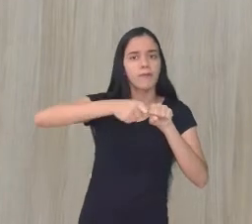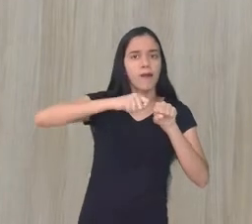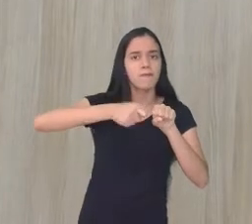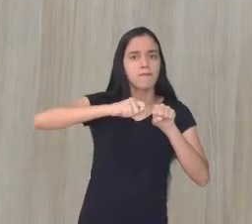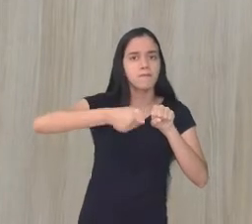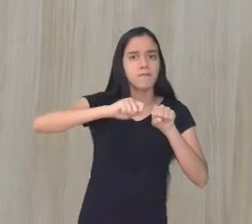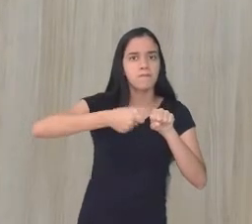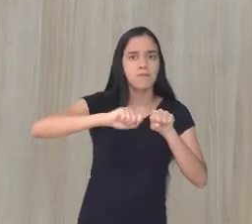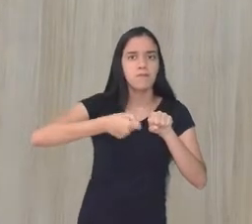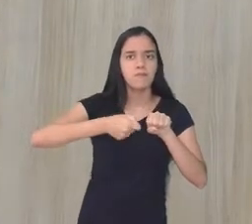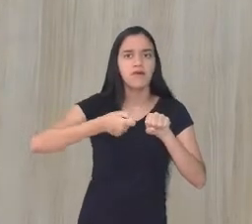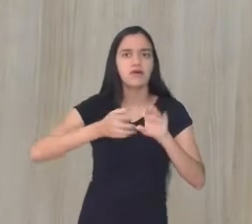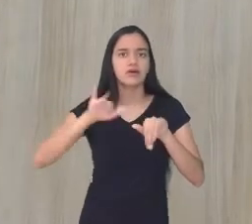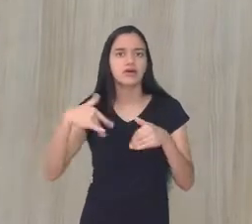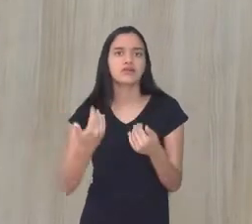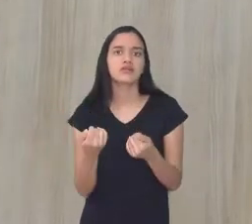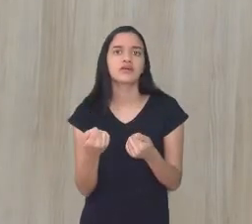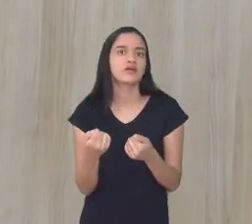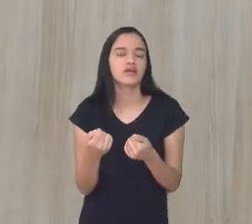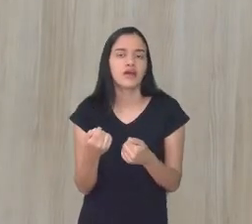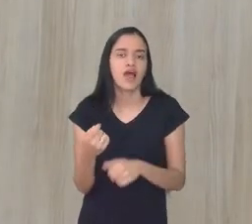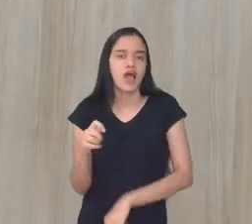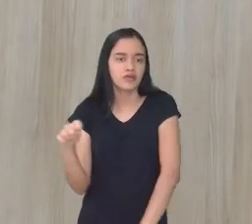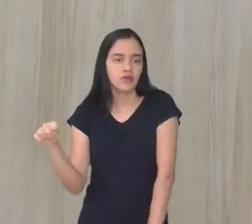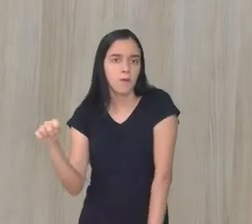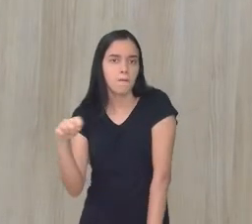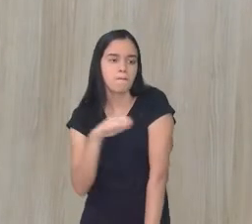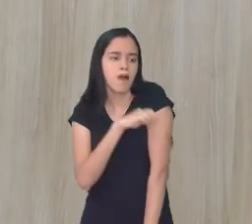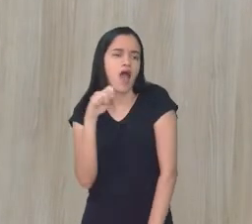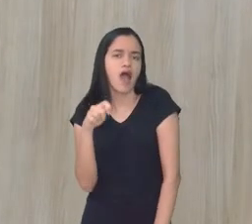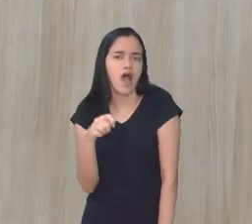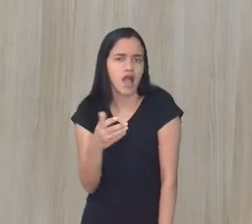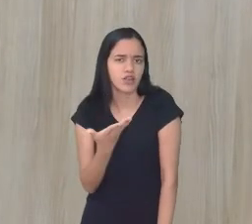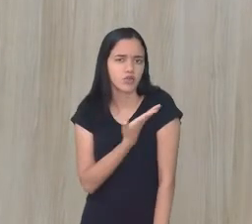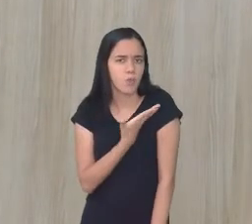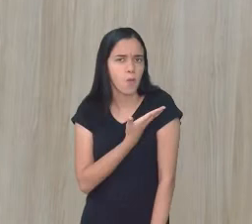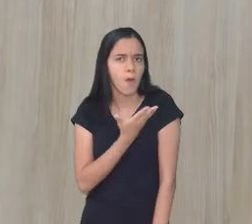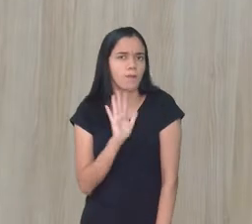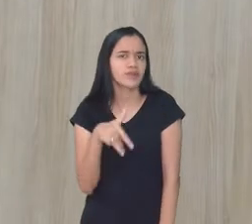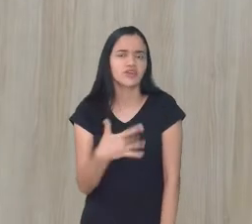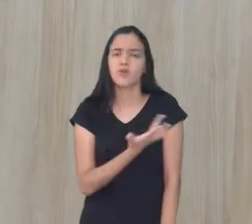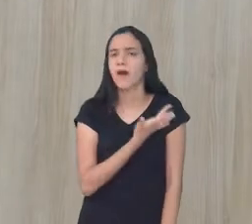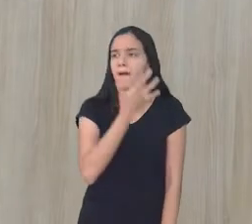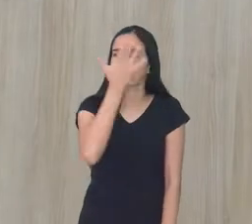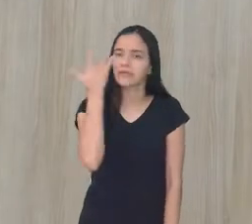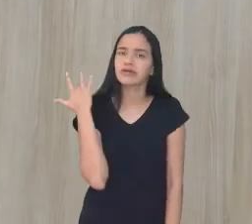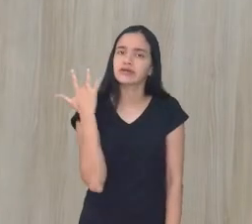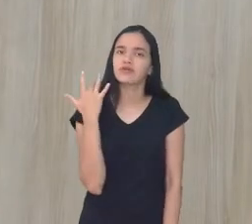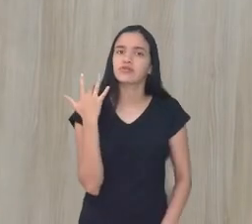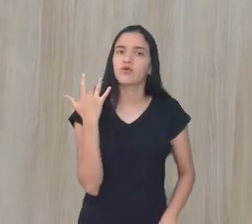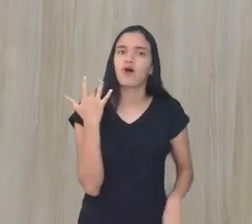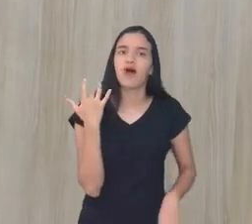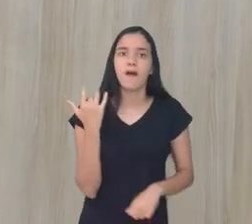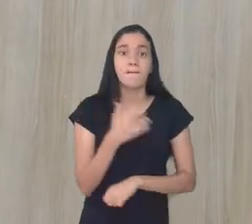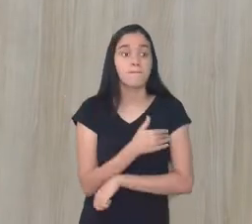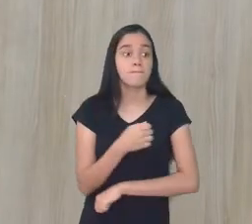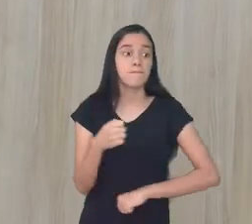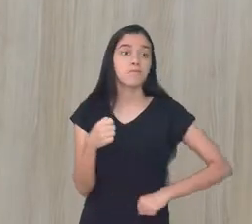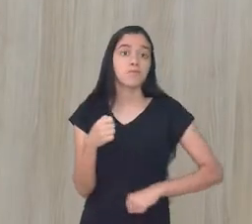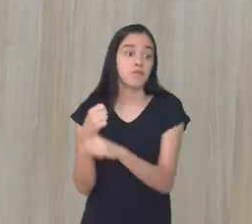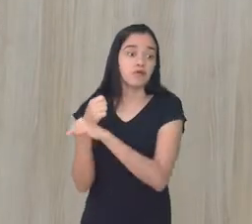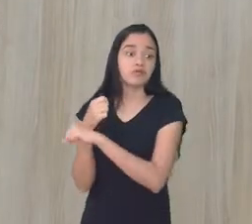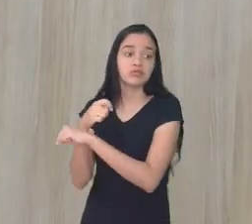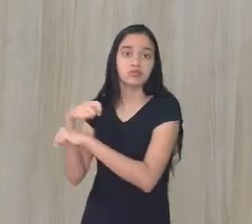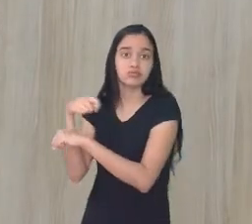atrás vai e aponta rapidamente o lápis no braço. E a pessoa primeiro puxa o braço para depois